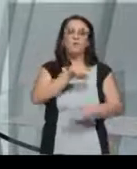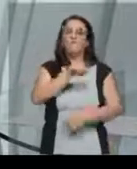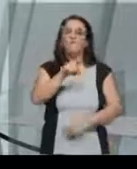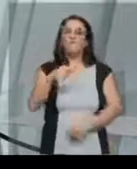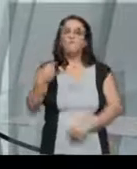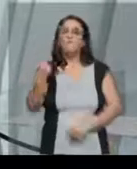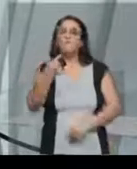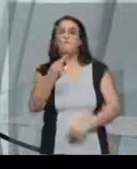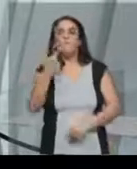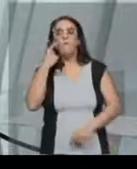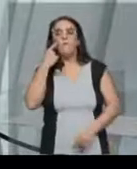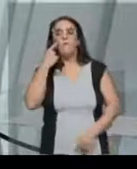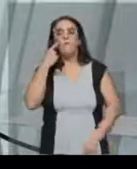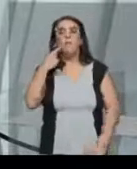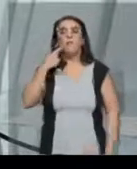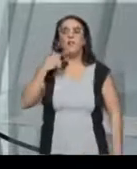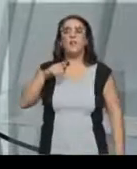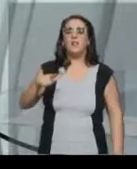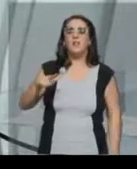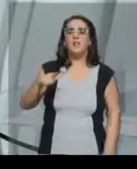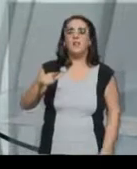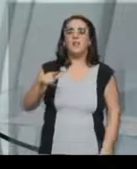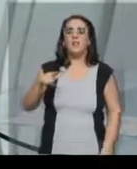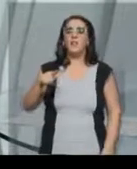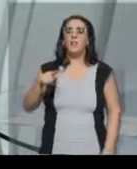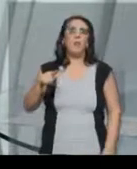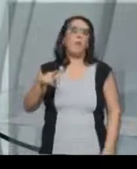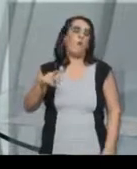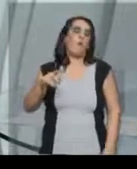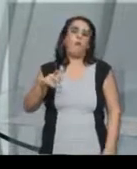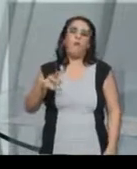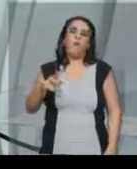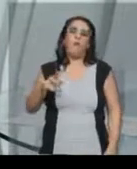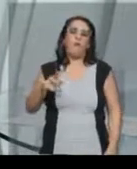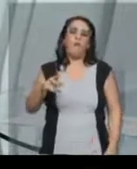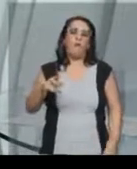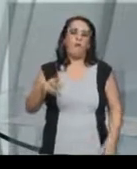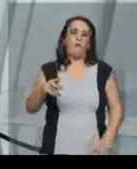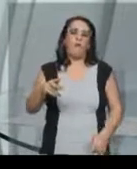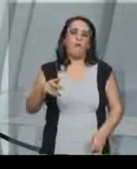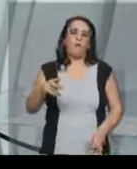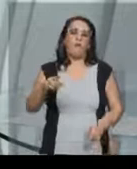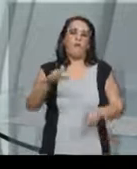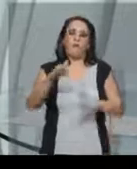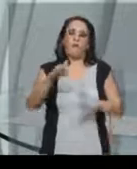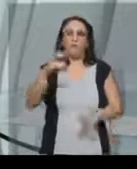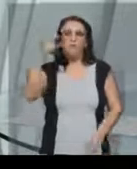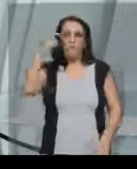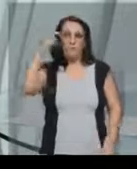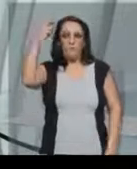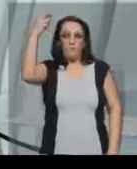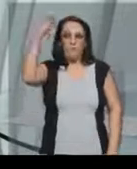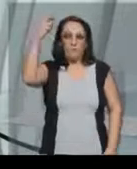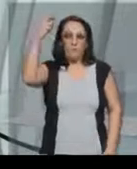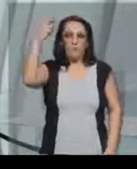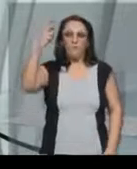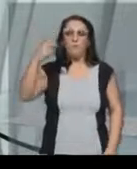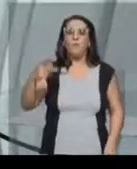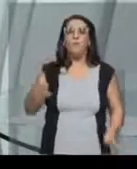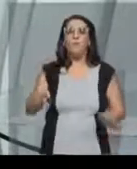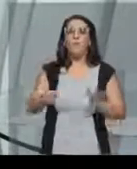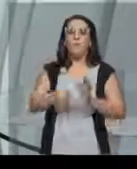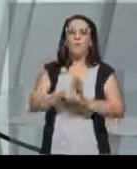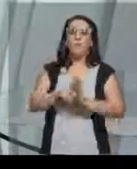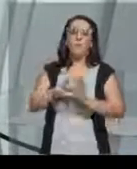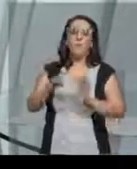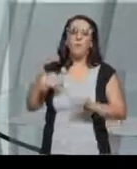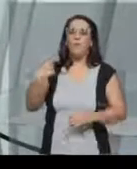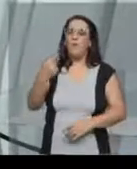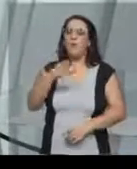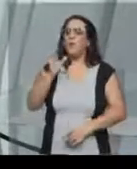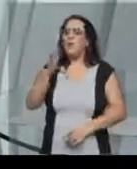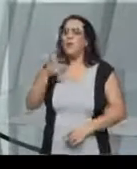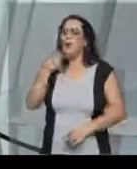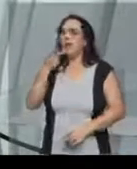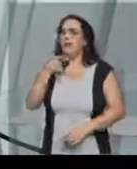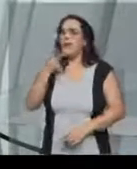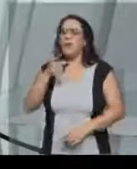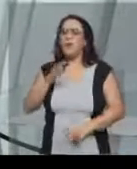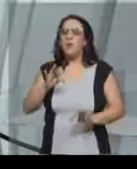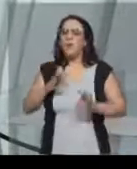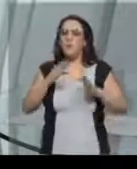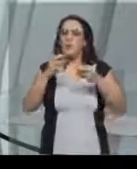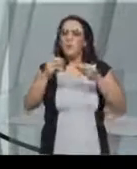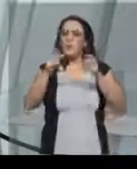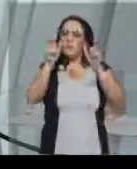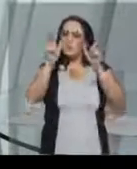língua culta, né, o formal, porque, como nós comentamos, todo mundo tem que entender a mesma coisa. Os verbos são